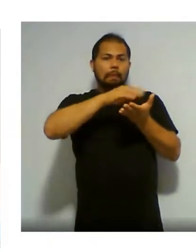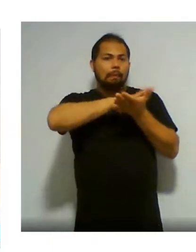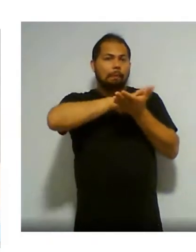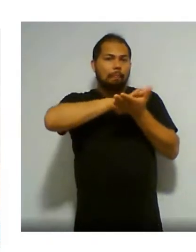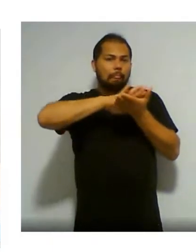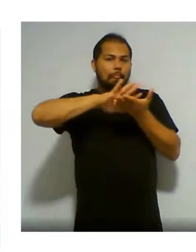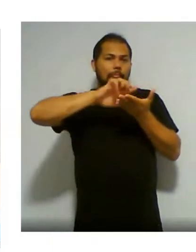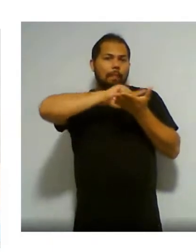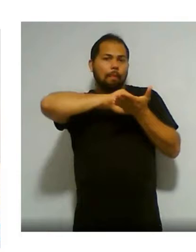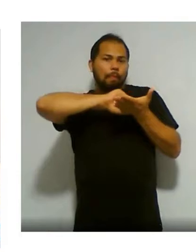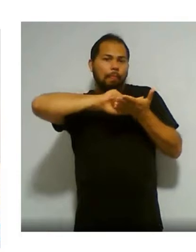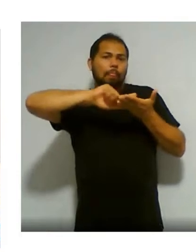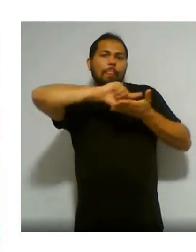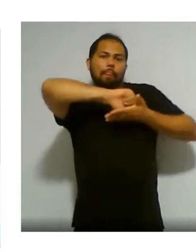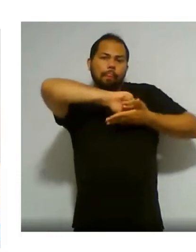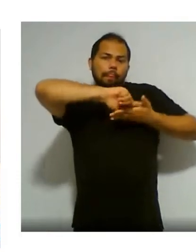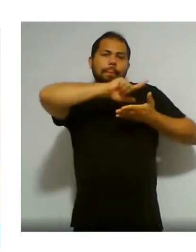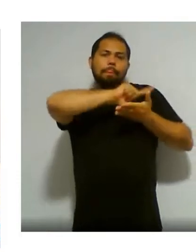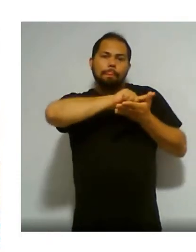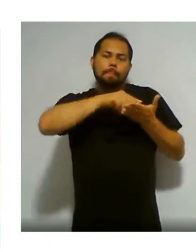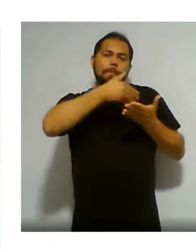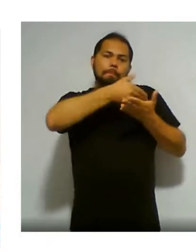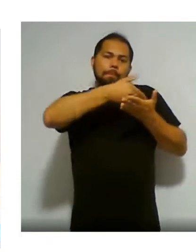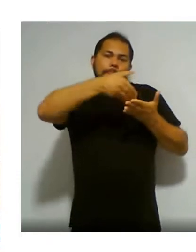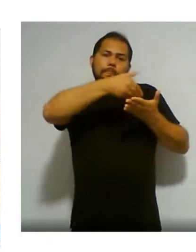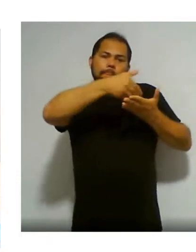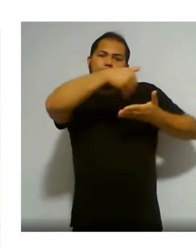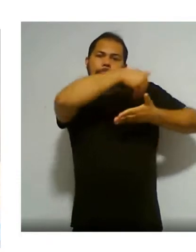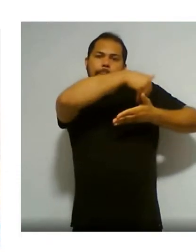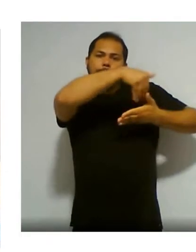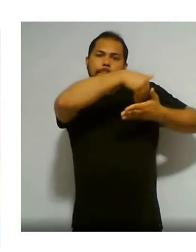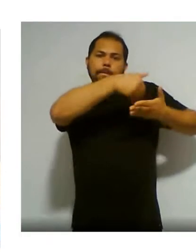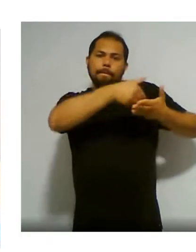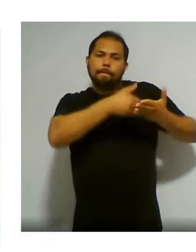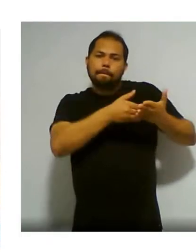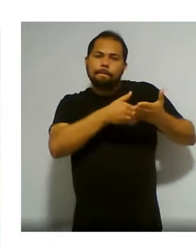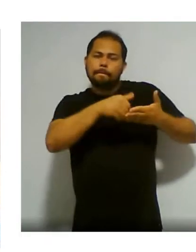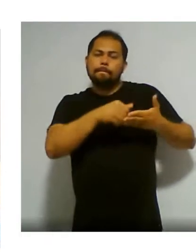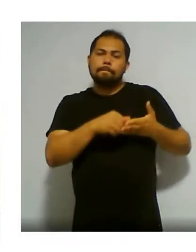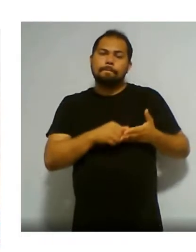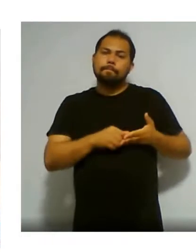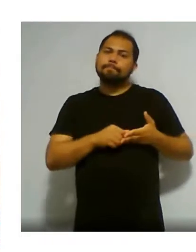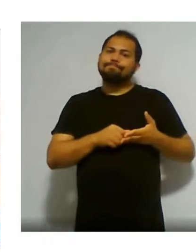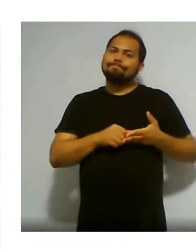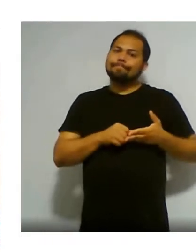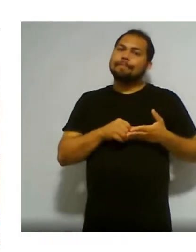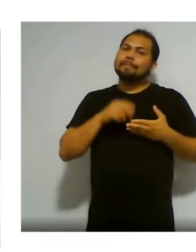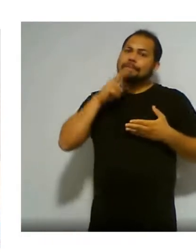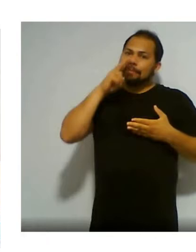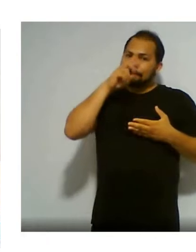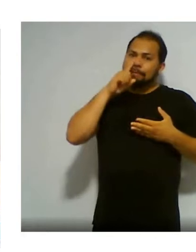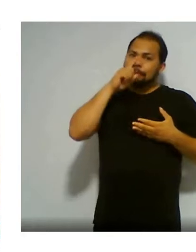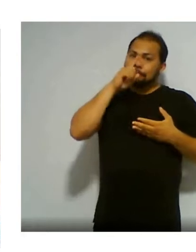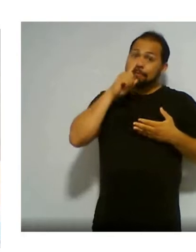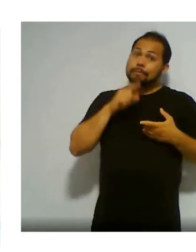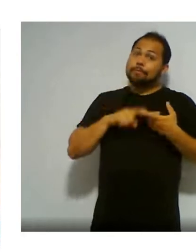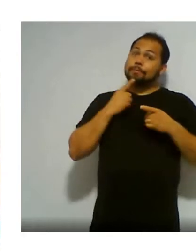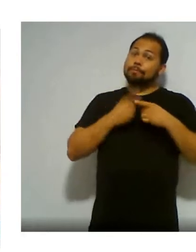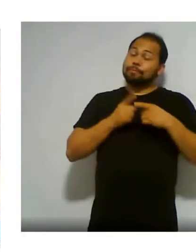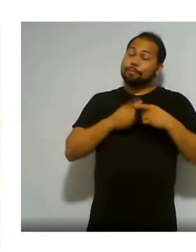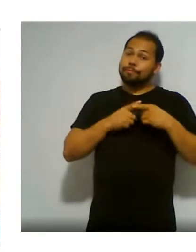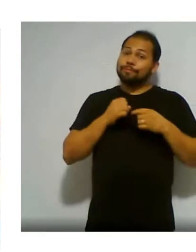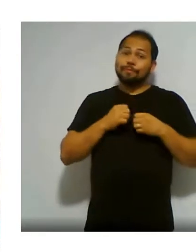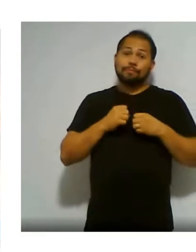vai espalhar com alguma espátula, alguma coisa. O risco de você fazer esse tipo de aplicação é você não espalhar corretamente e você